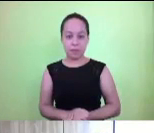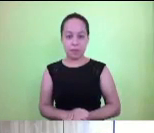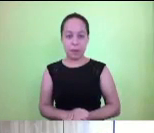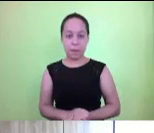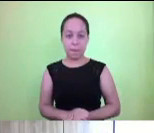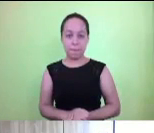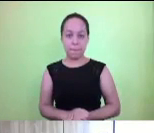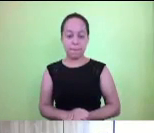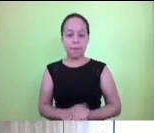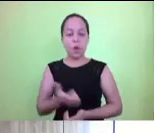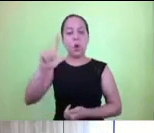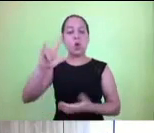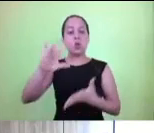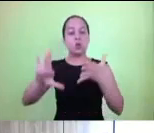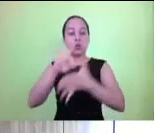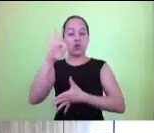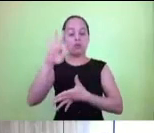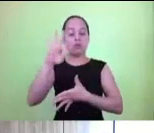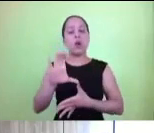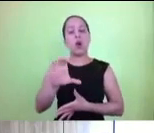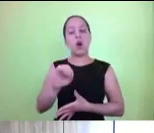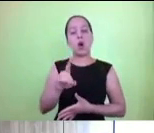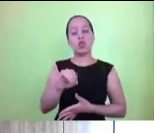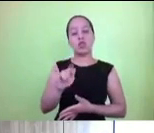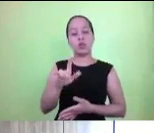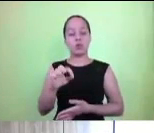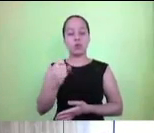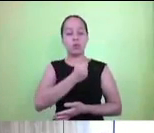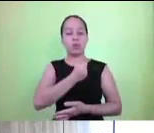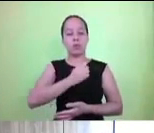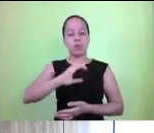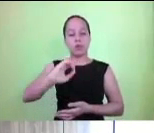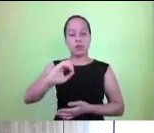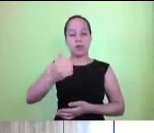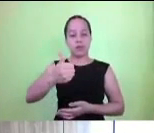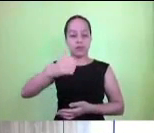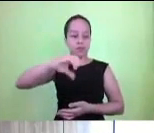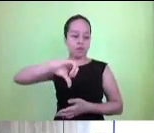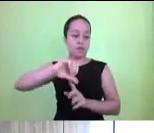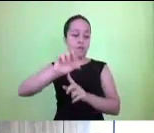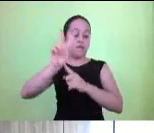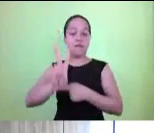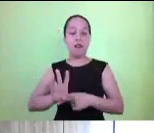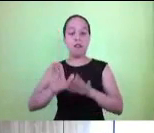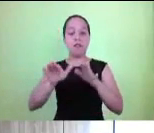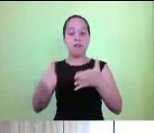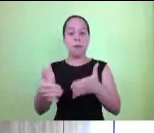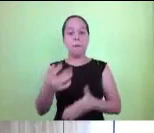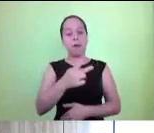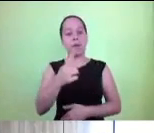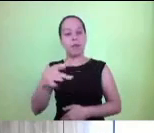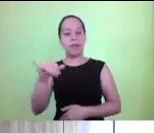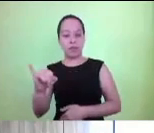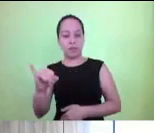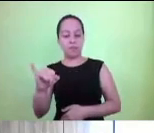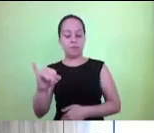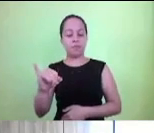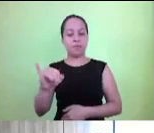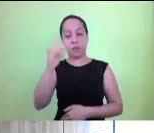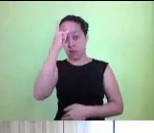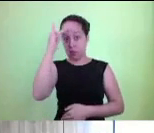Próximo sorteio, código 019. Vagas destinadas para PPI. Número de